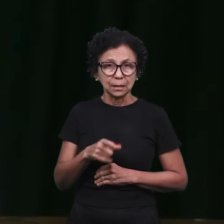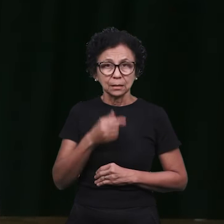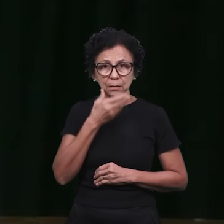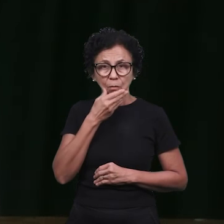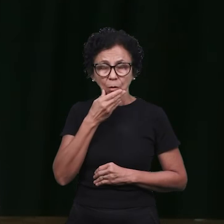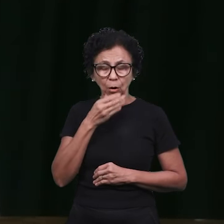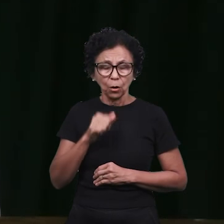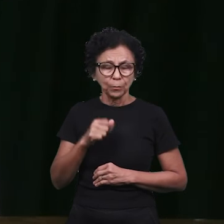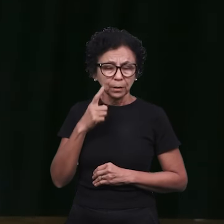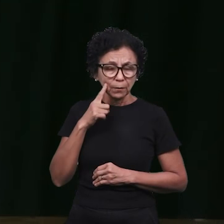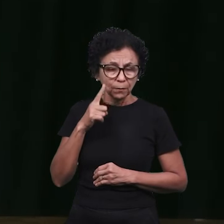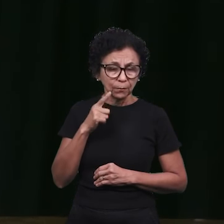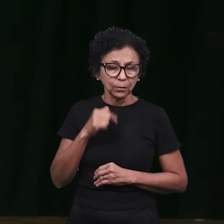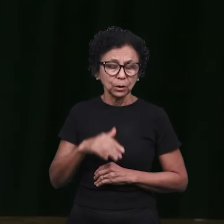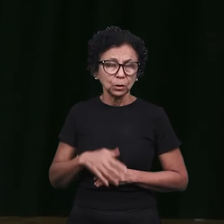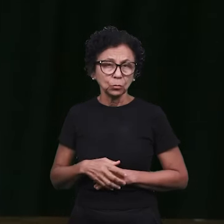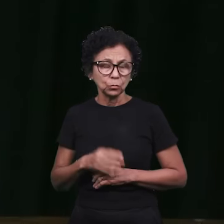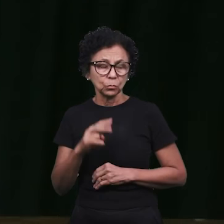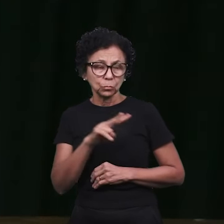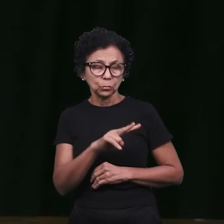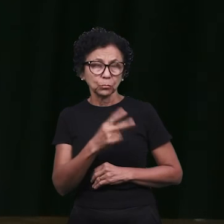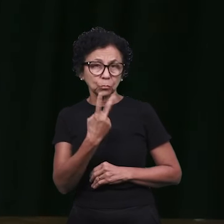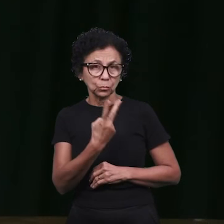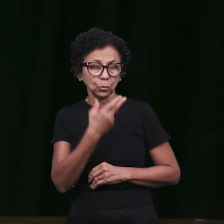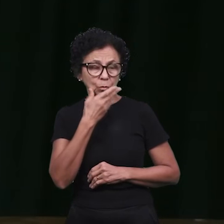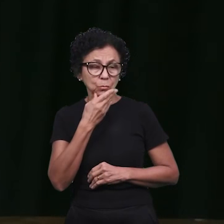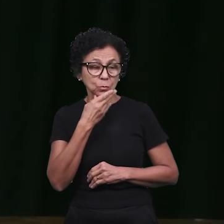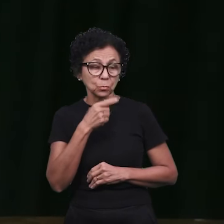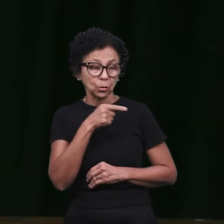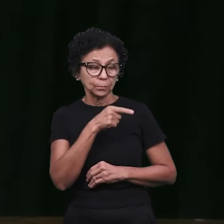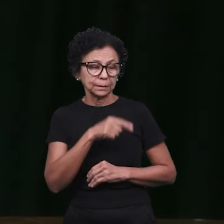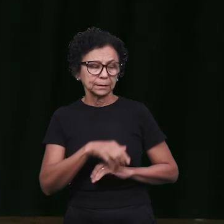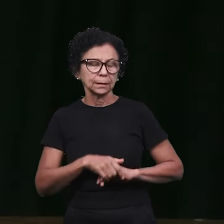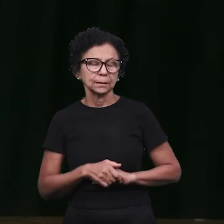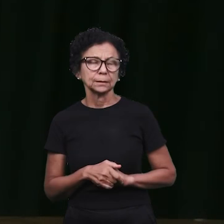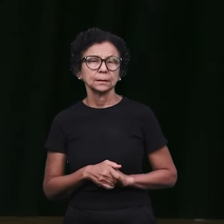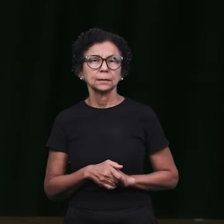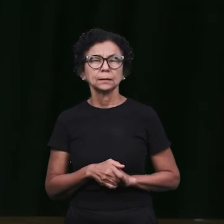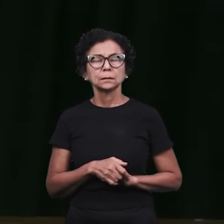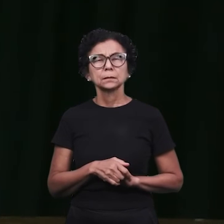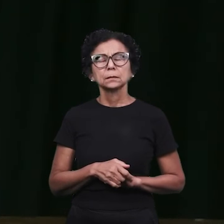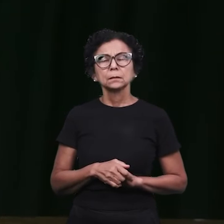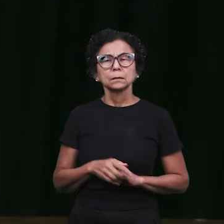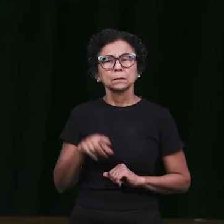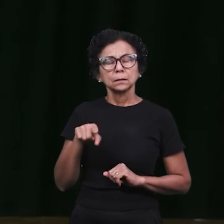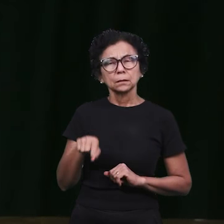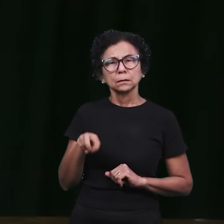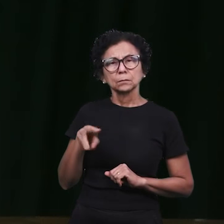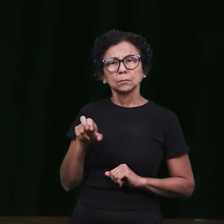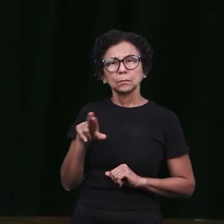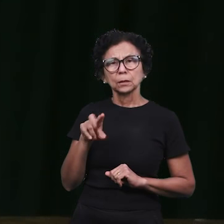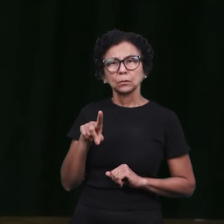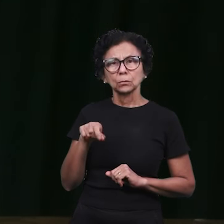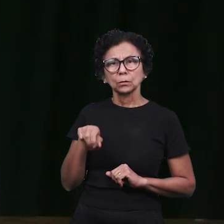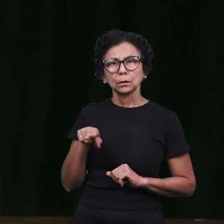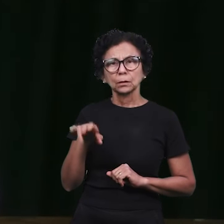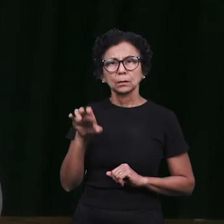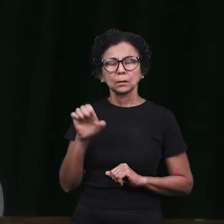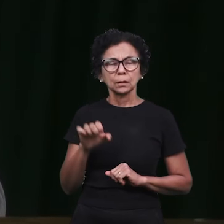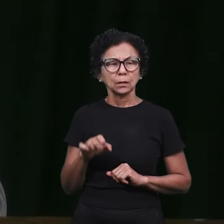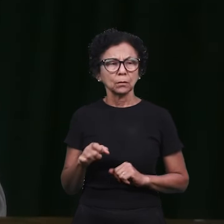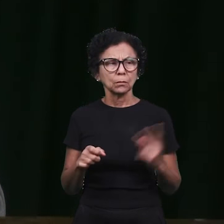rei. Mardoqueu, que estava sentado à porta do rei, ele ouviu o plano desses 2, ele